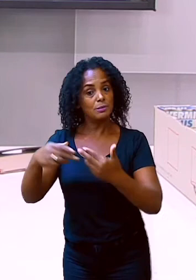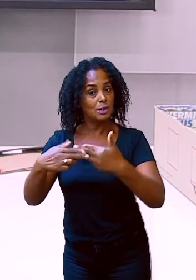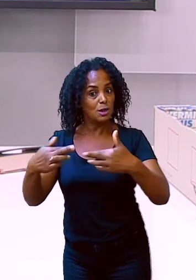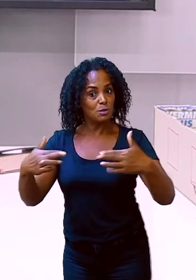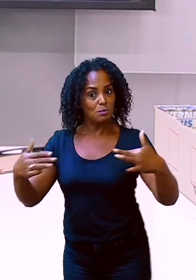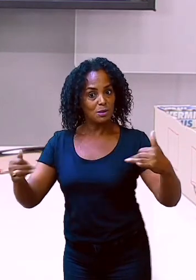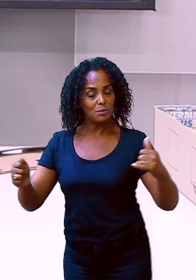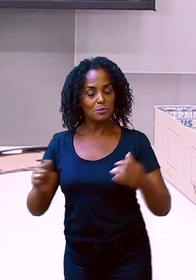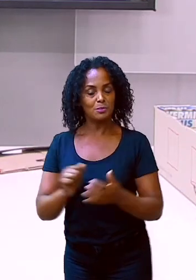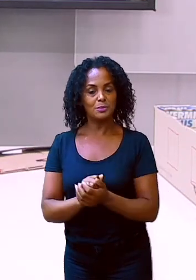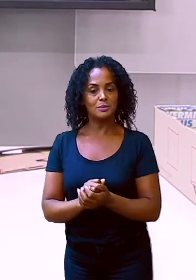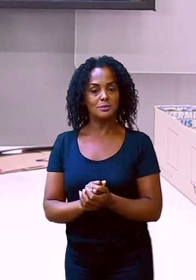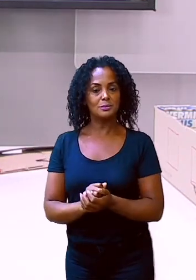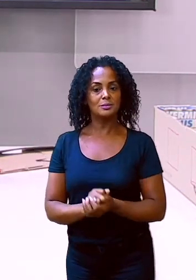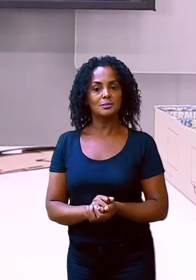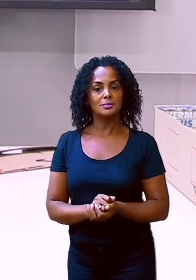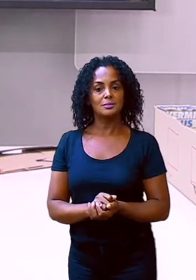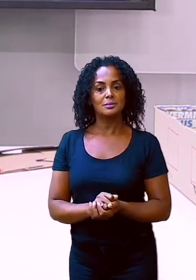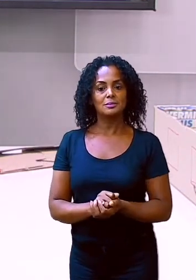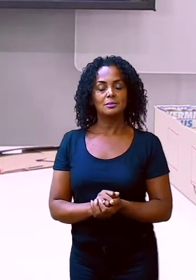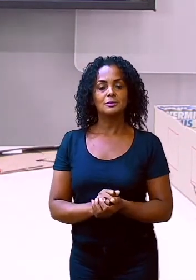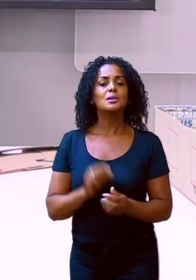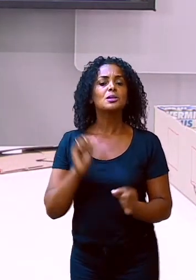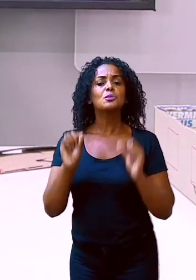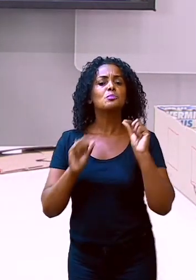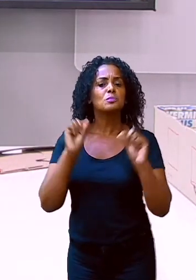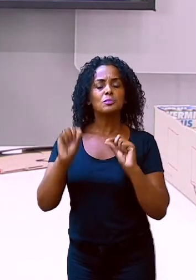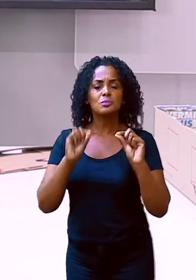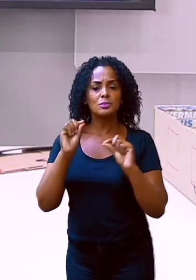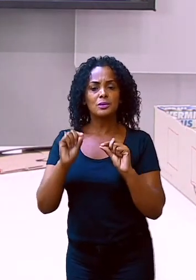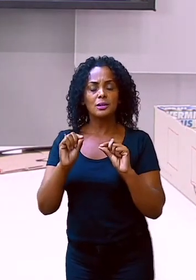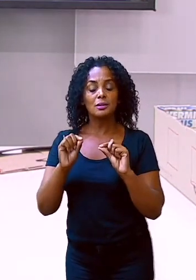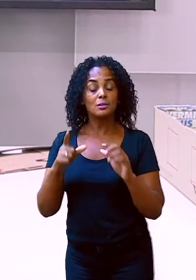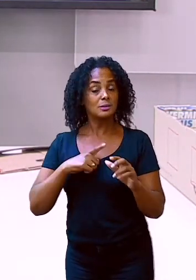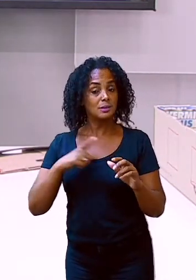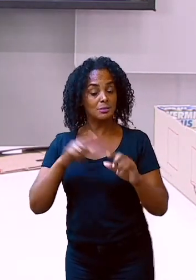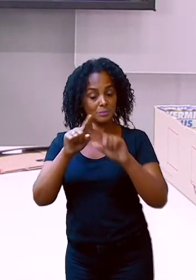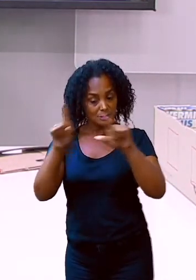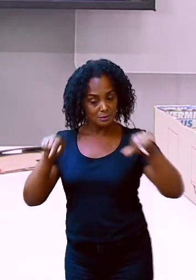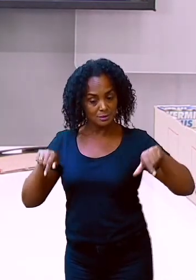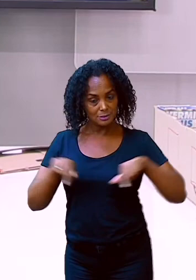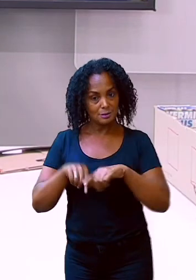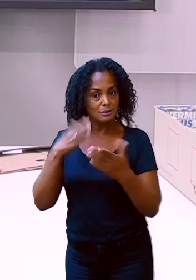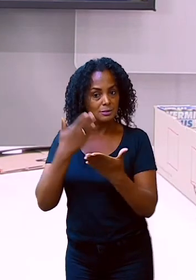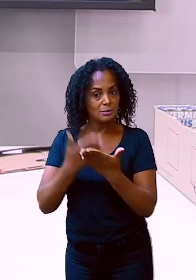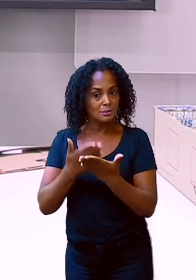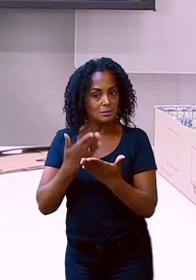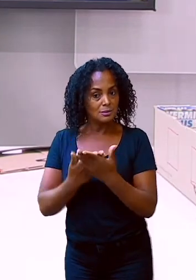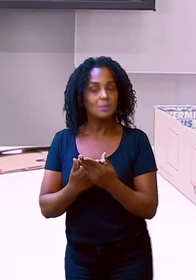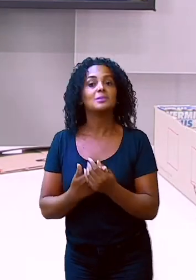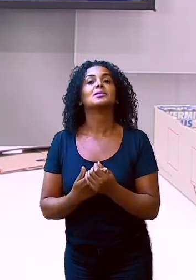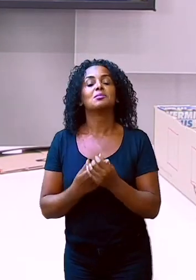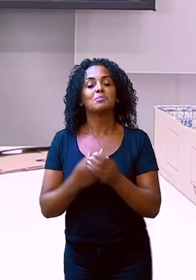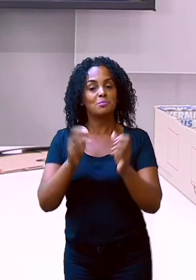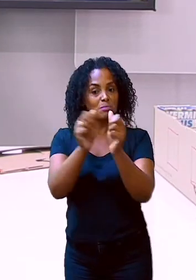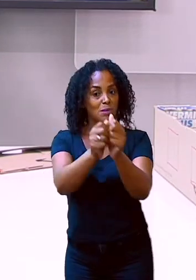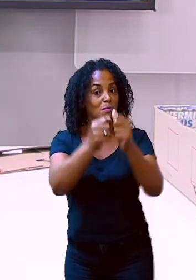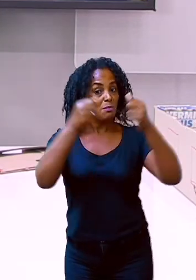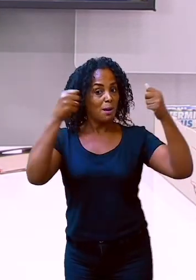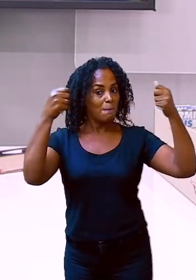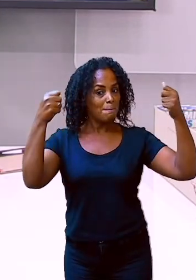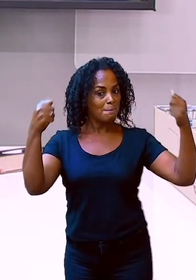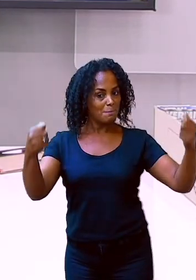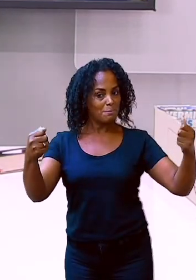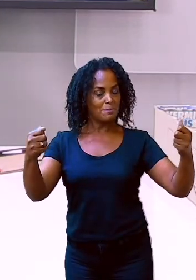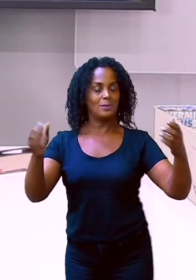legal também. O que mais que nós temos numa sala de aula? Um armário. Muito